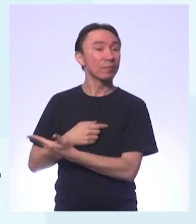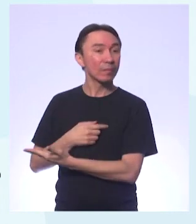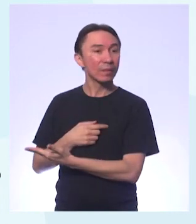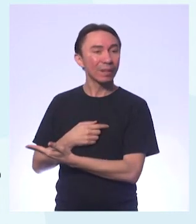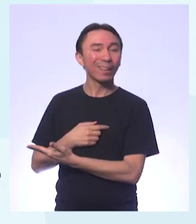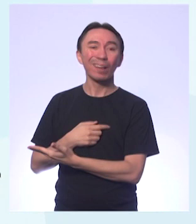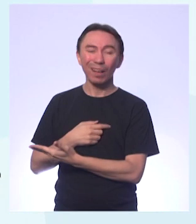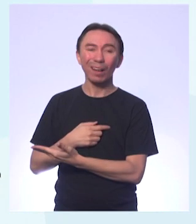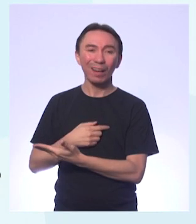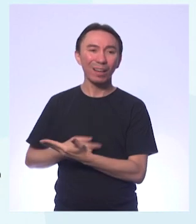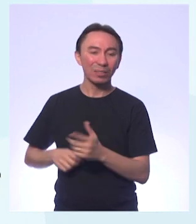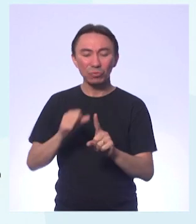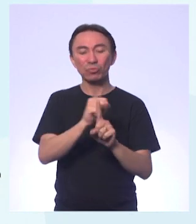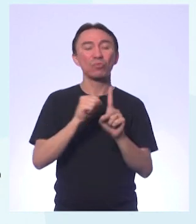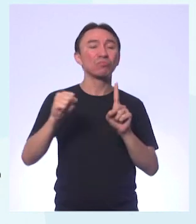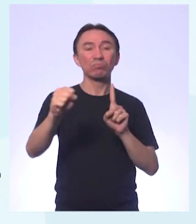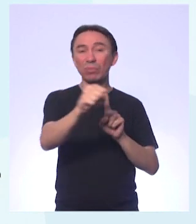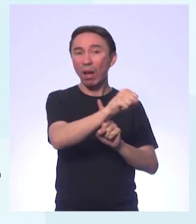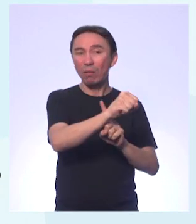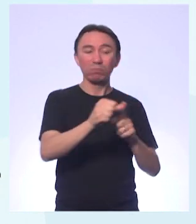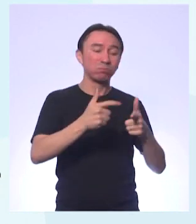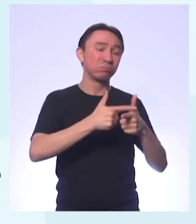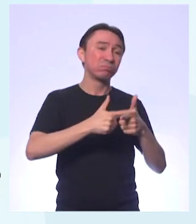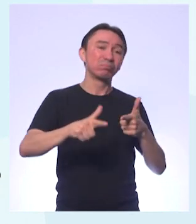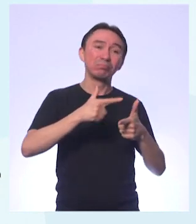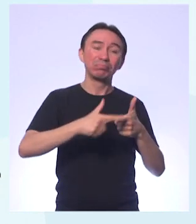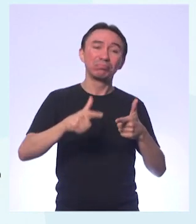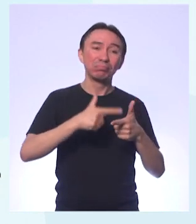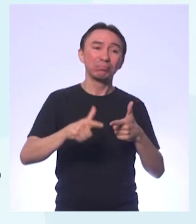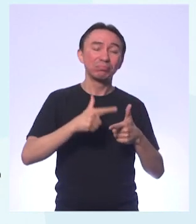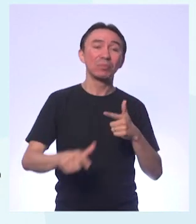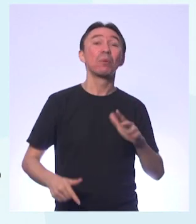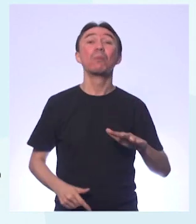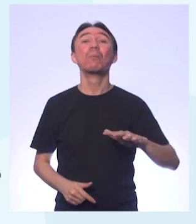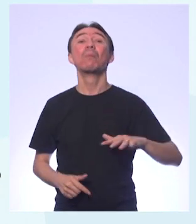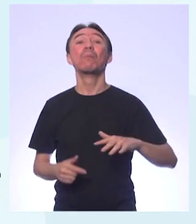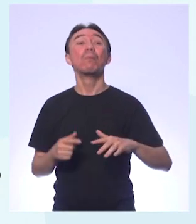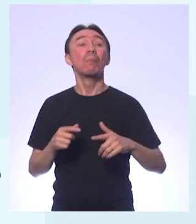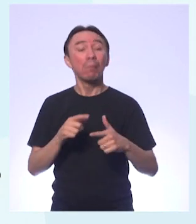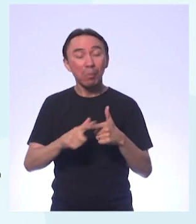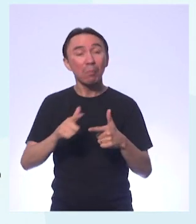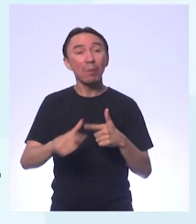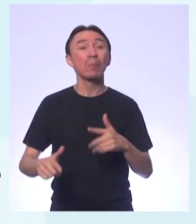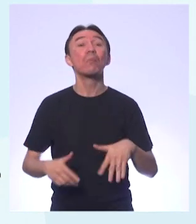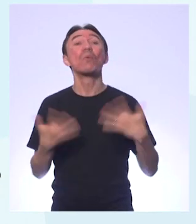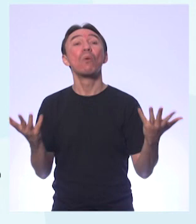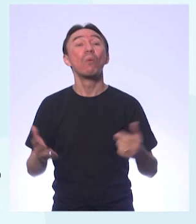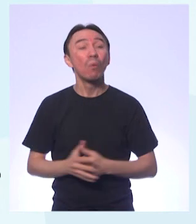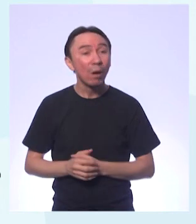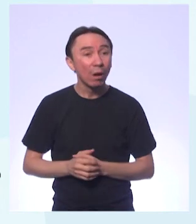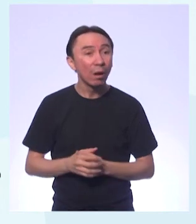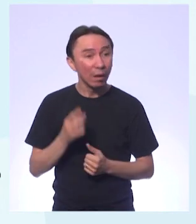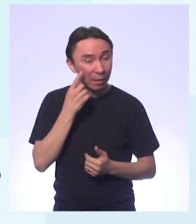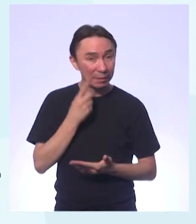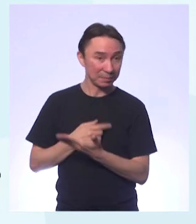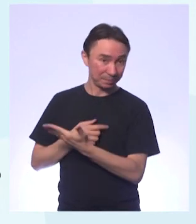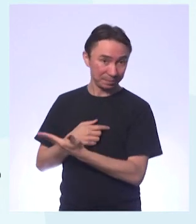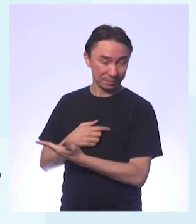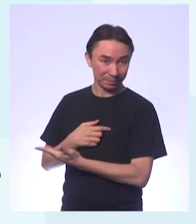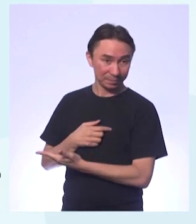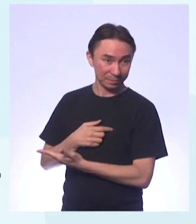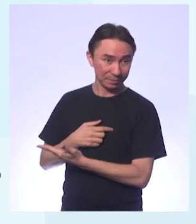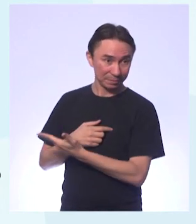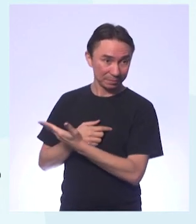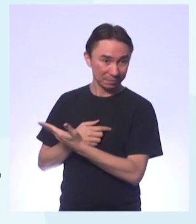problema social em comum. Qual o problema social retratado nessas imagens? E aí, oitavo ano, ó, de